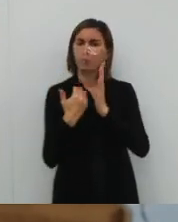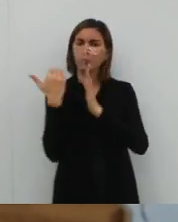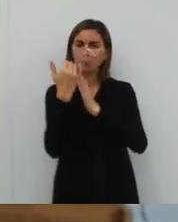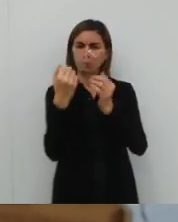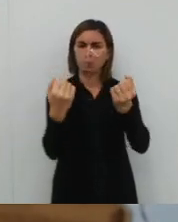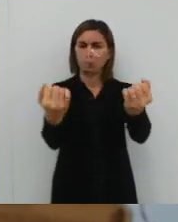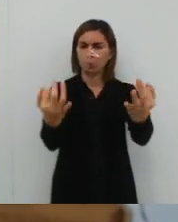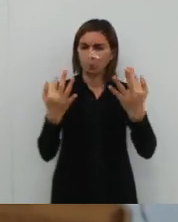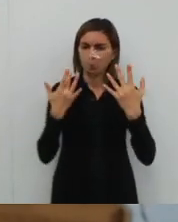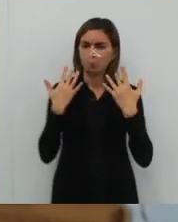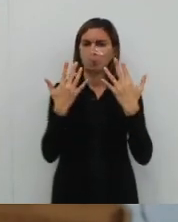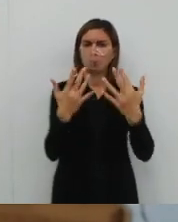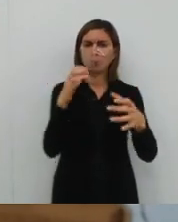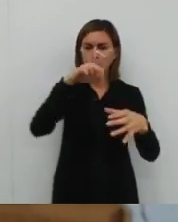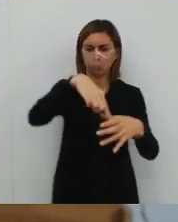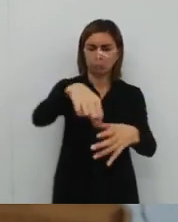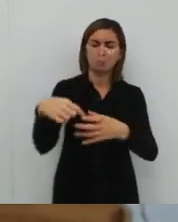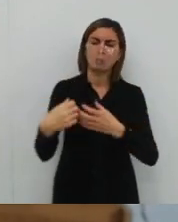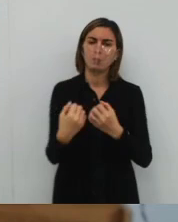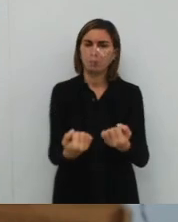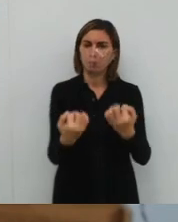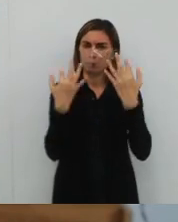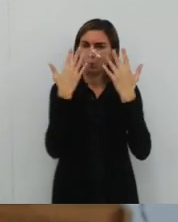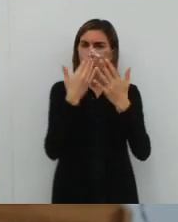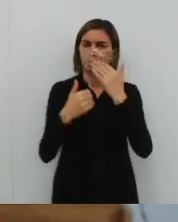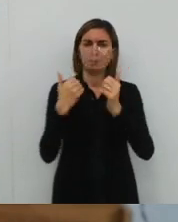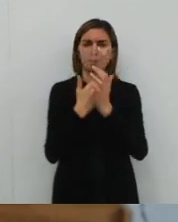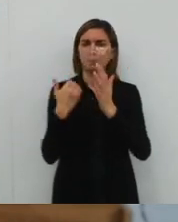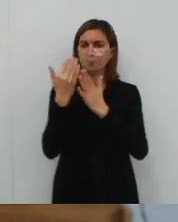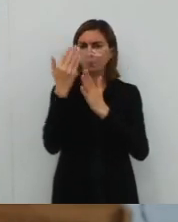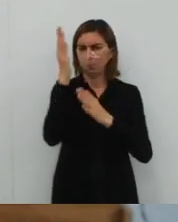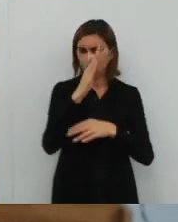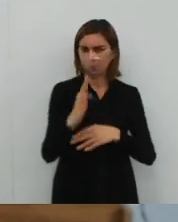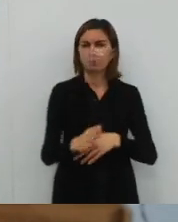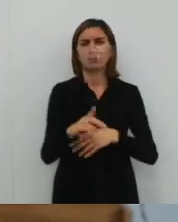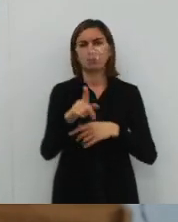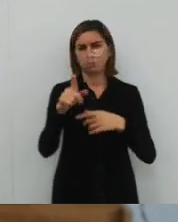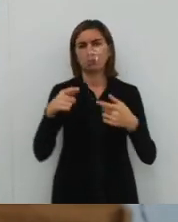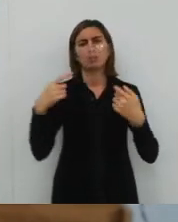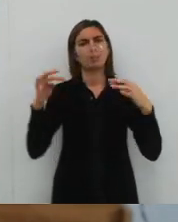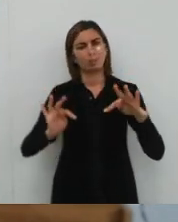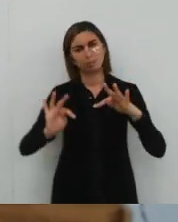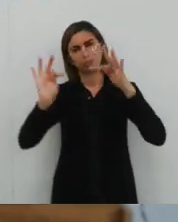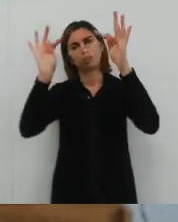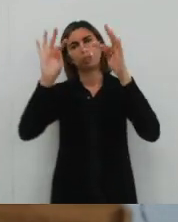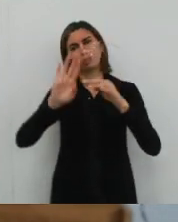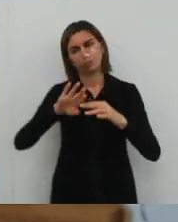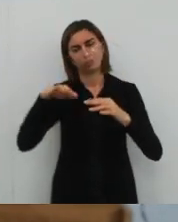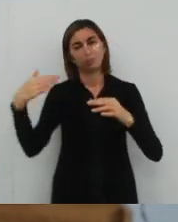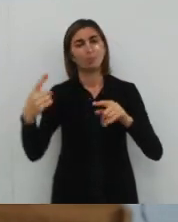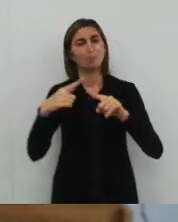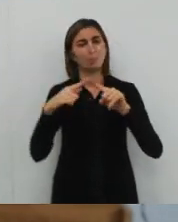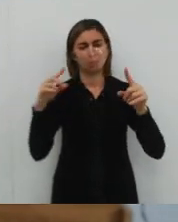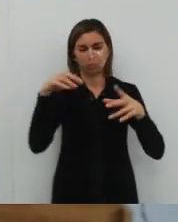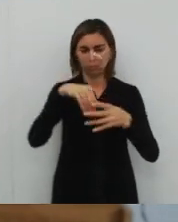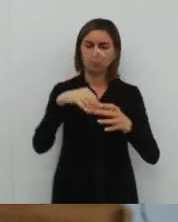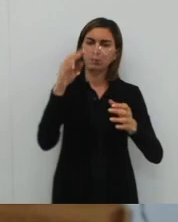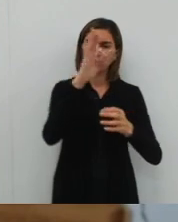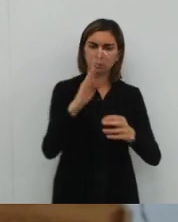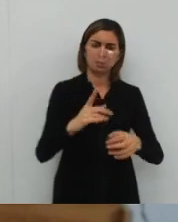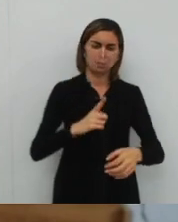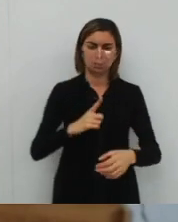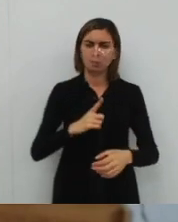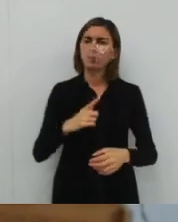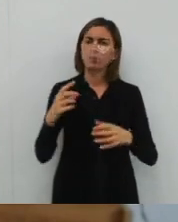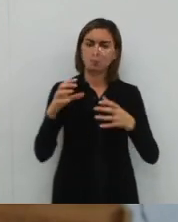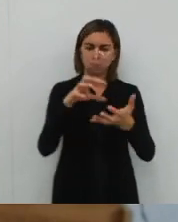produção brasileira. Então, o Brasil realmente fica a mercê da tecnologia de fora, mas dentro do Brasil nós temos também